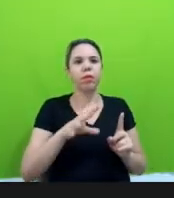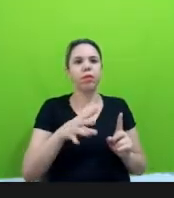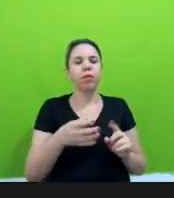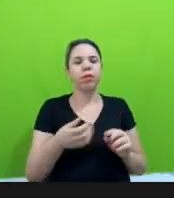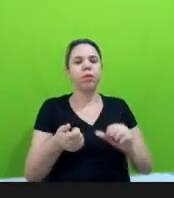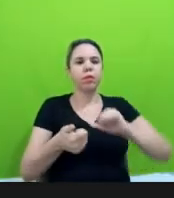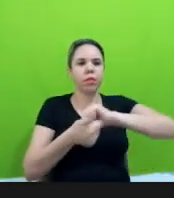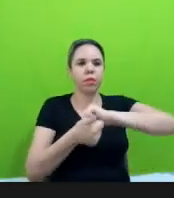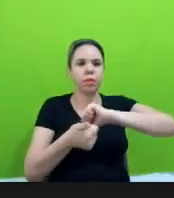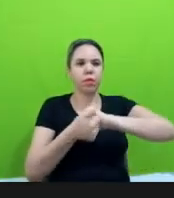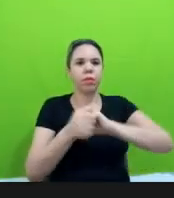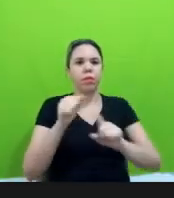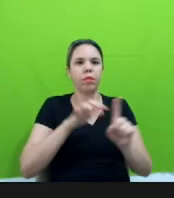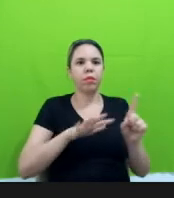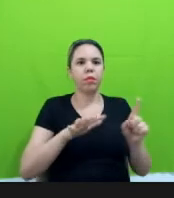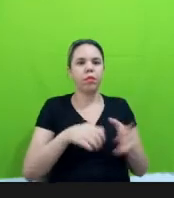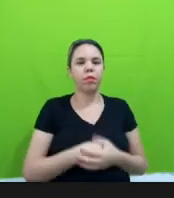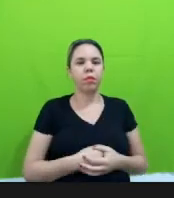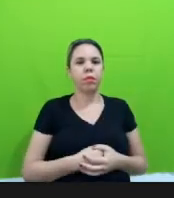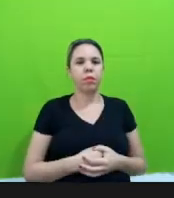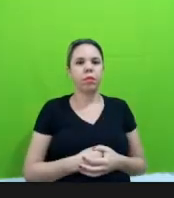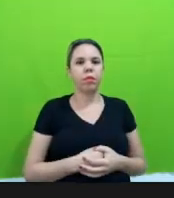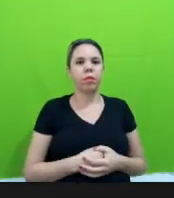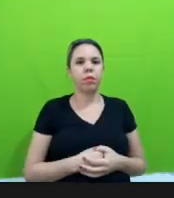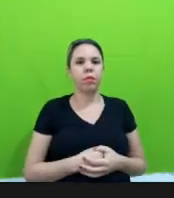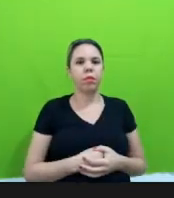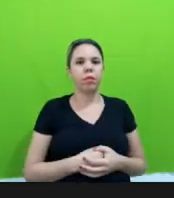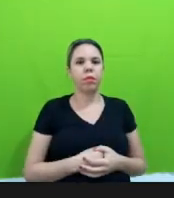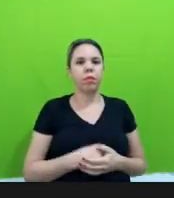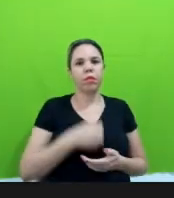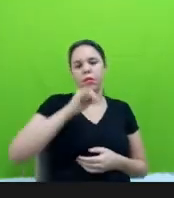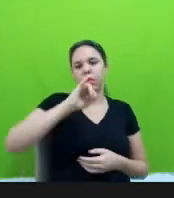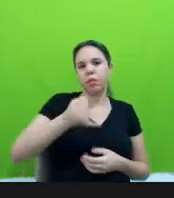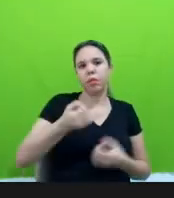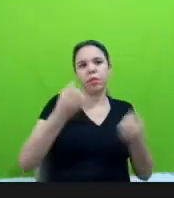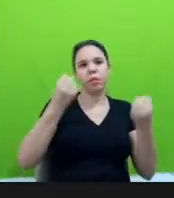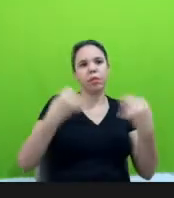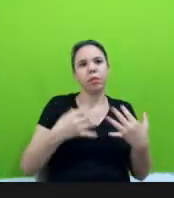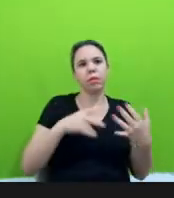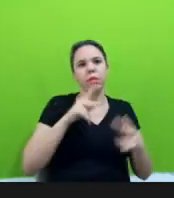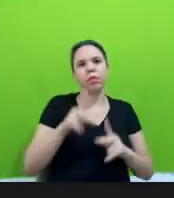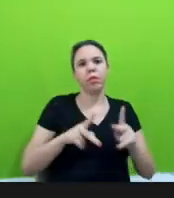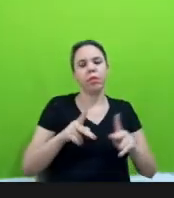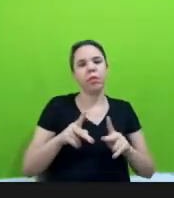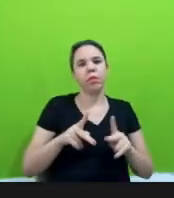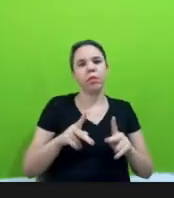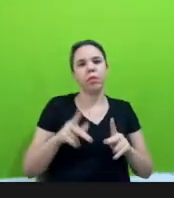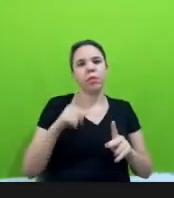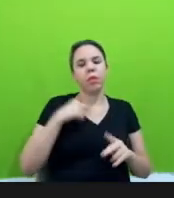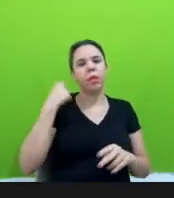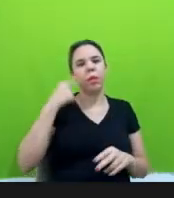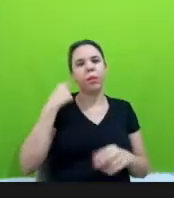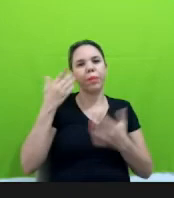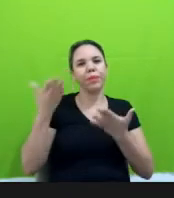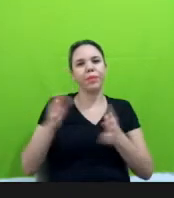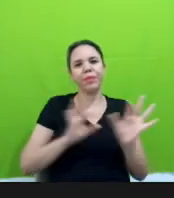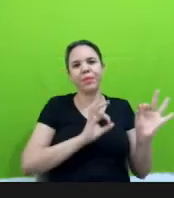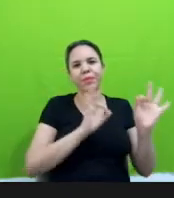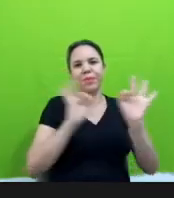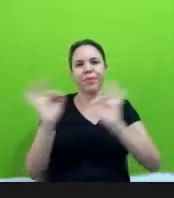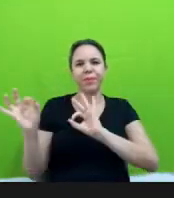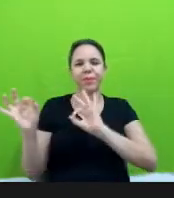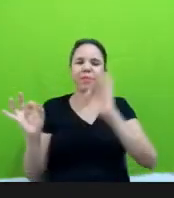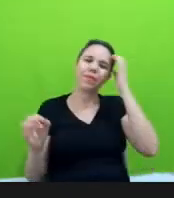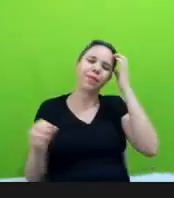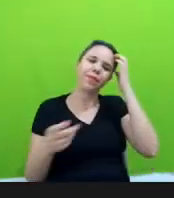sociedade brasileira. E aproveitando para explicar para os não jornalistas, vai que tem advogados aqui nos acompanhando, esse assunto, como eu falei,